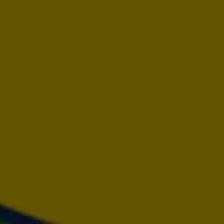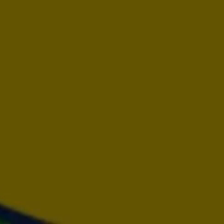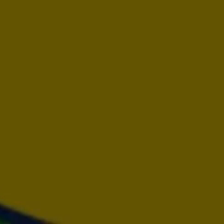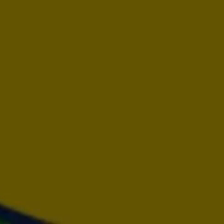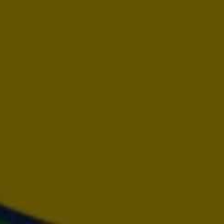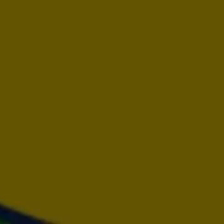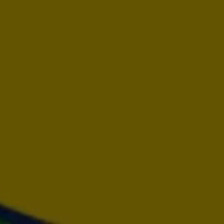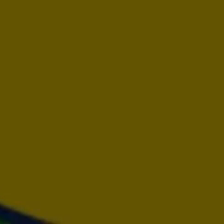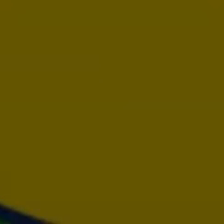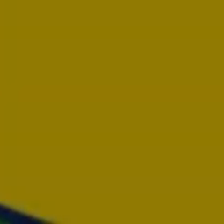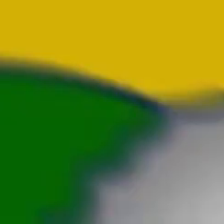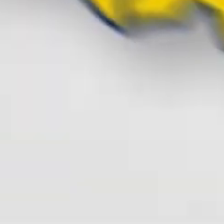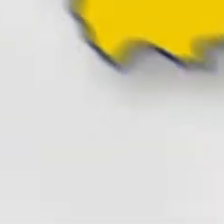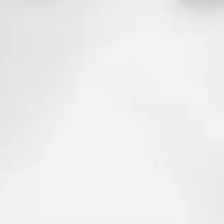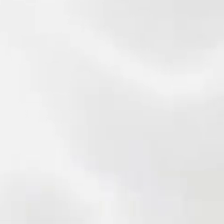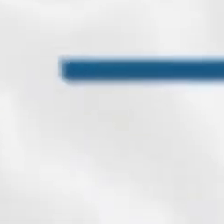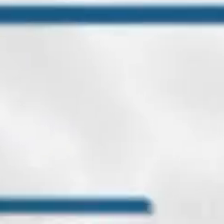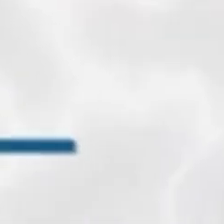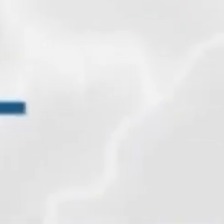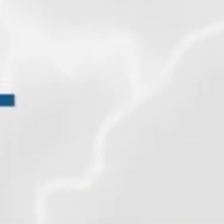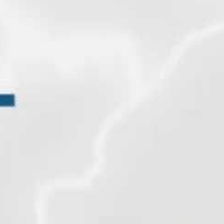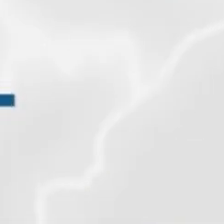E aí